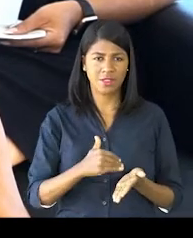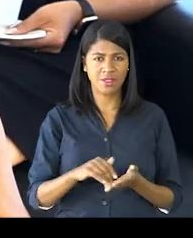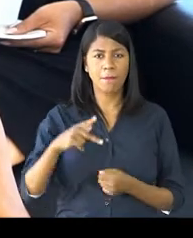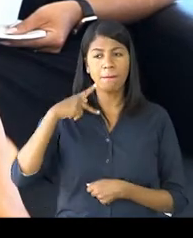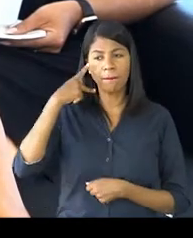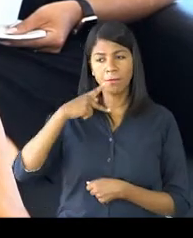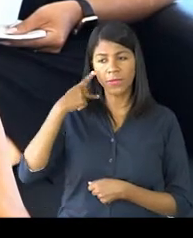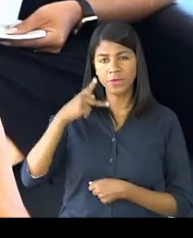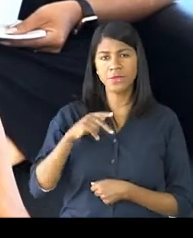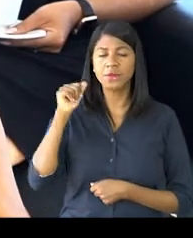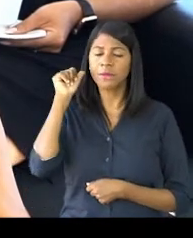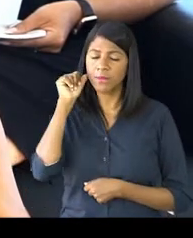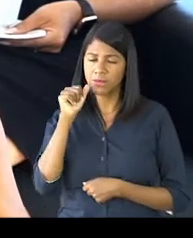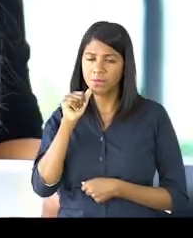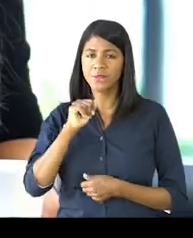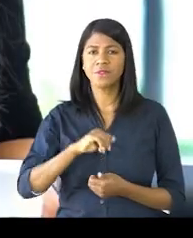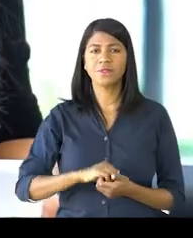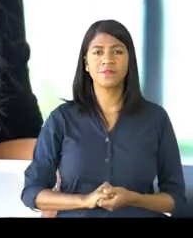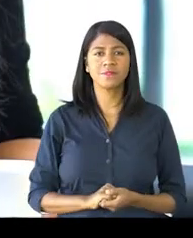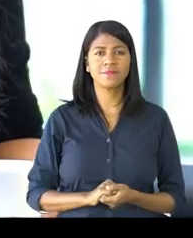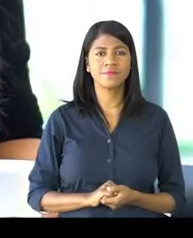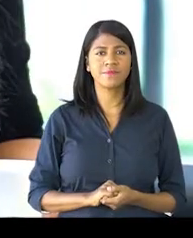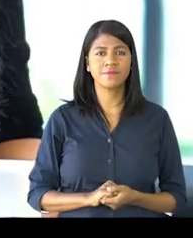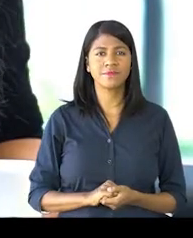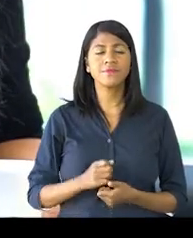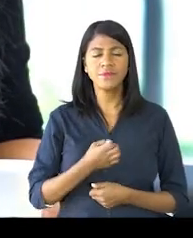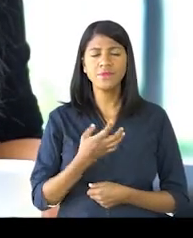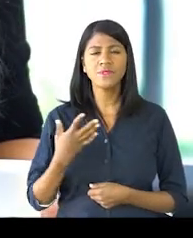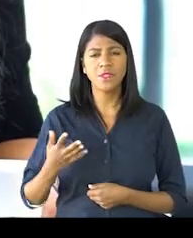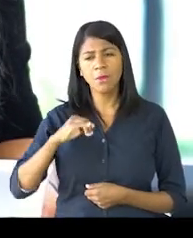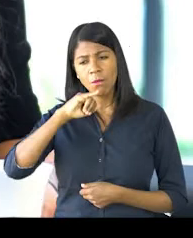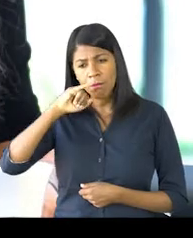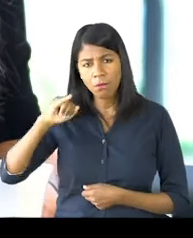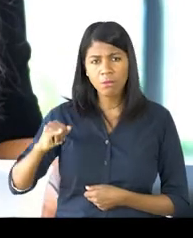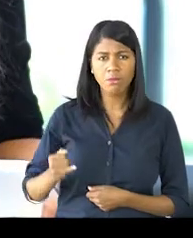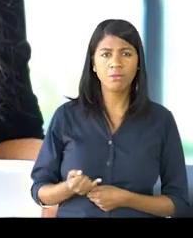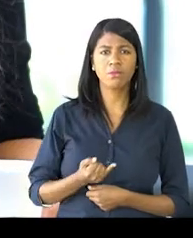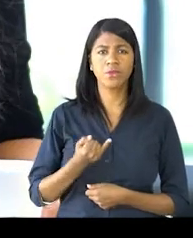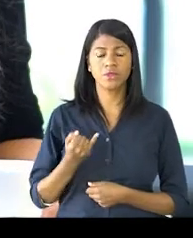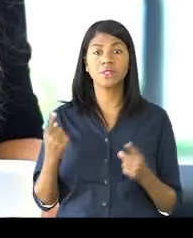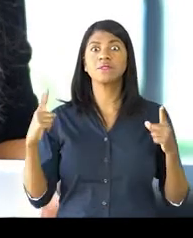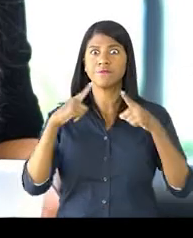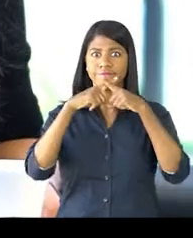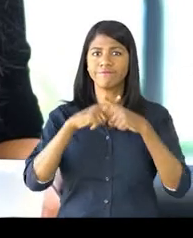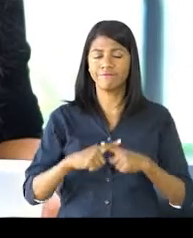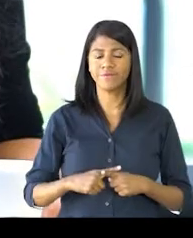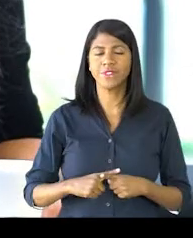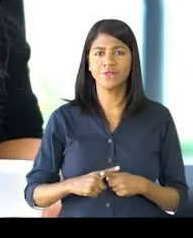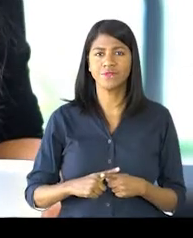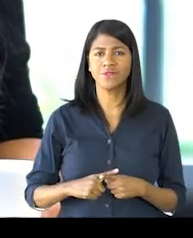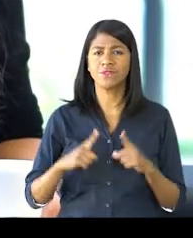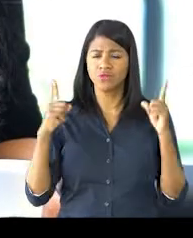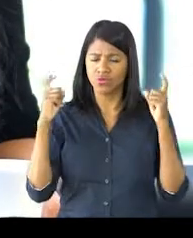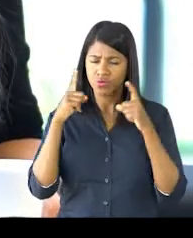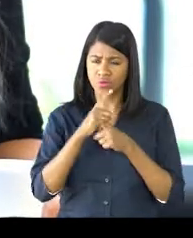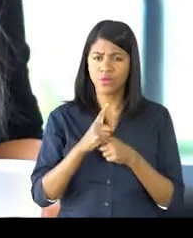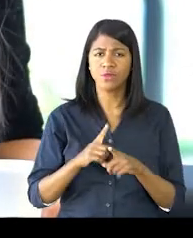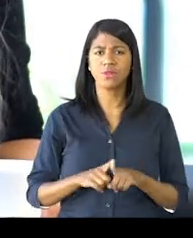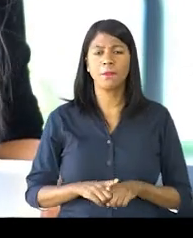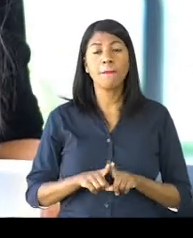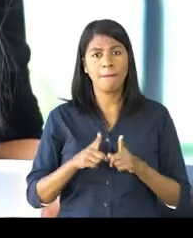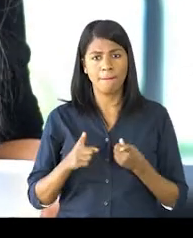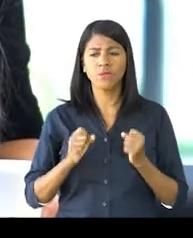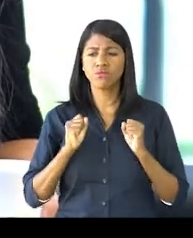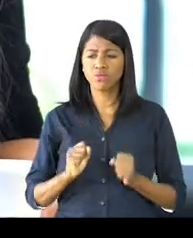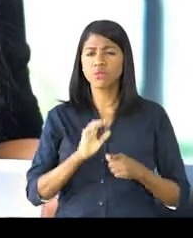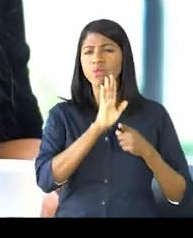E hoje estou como secretária de Políticas para as Mulheres, que é uma oportunidade desafiadora